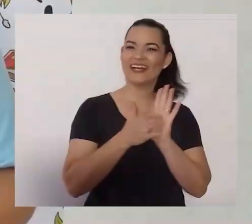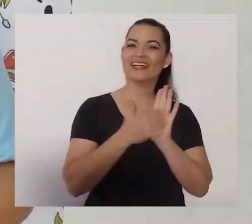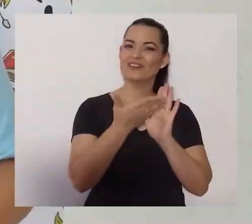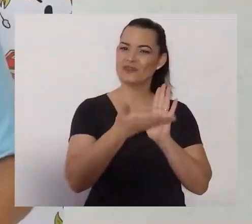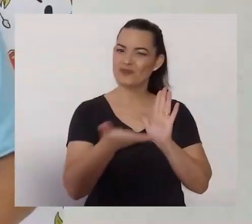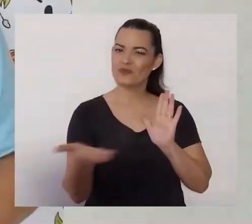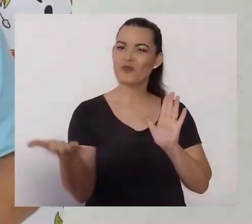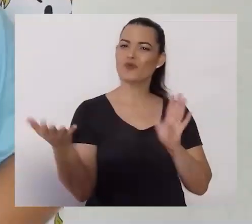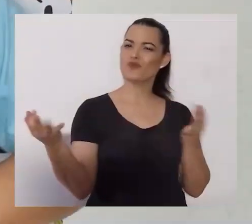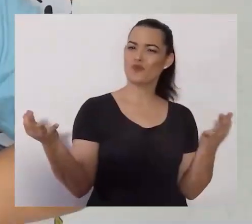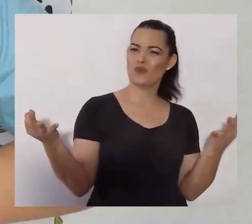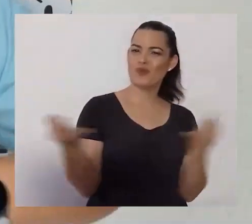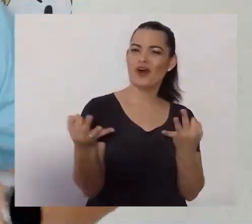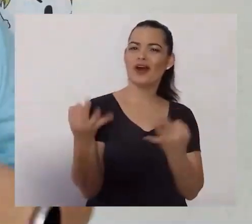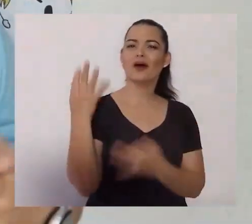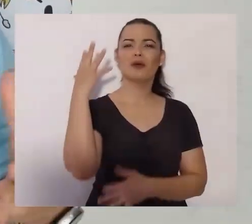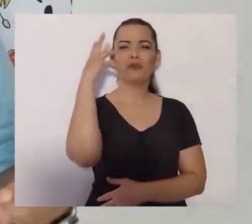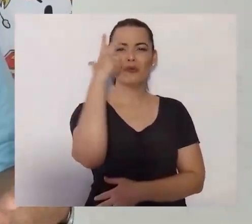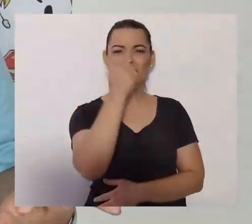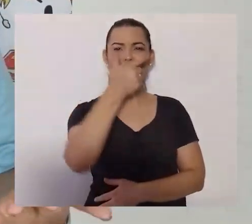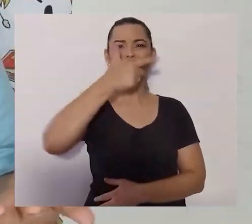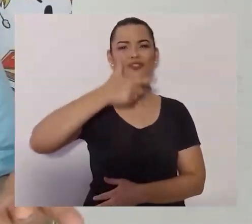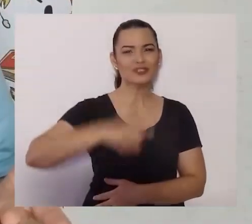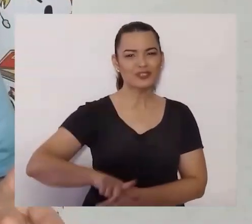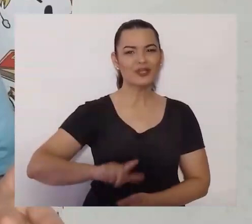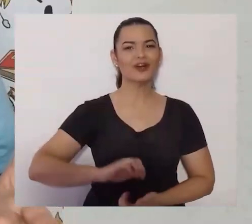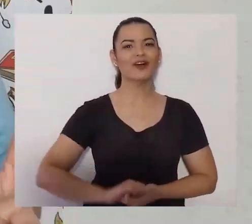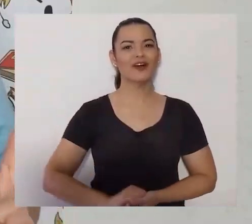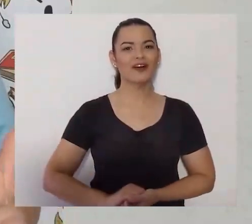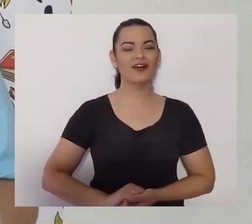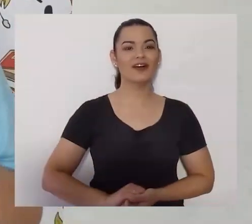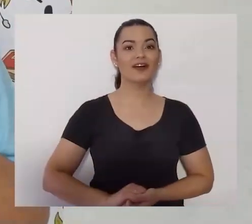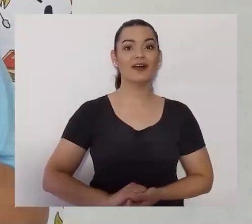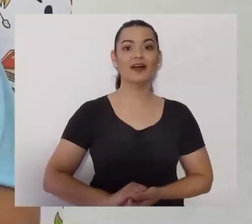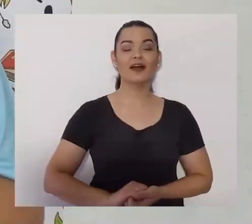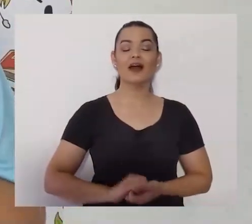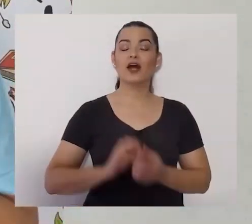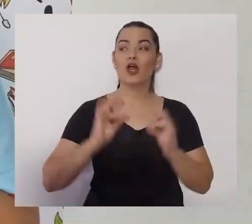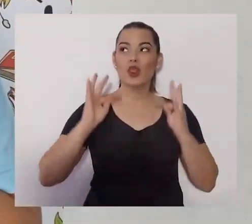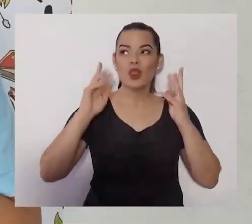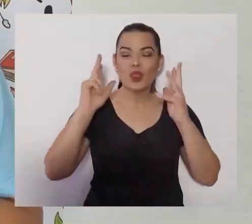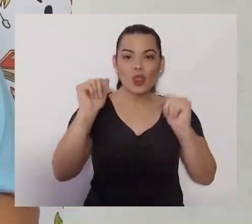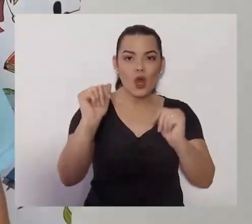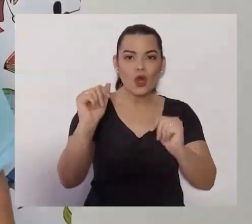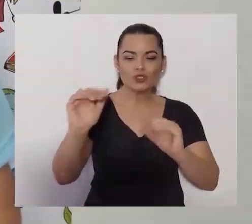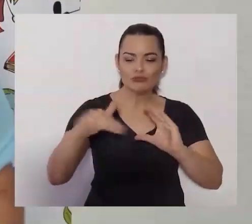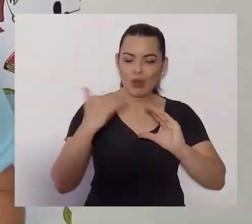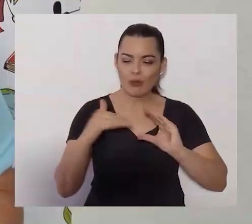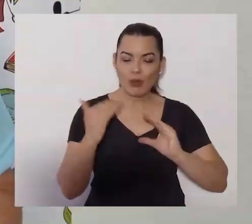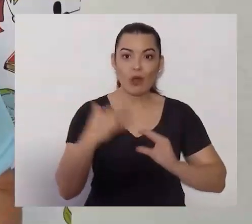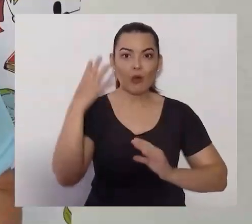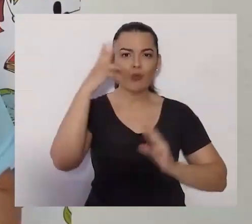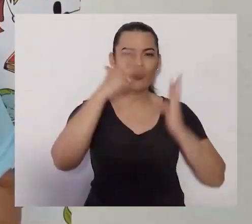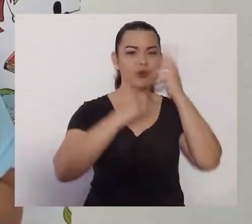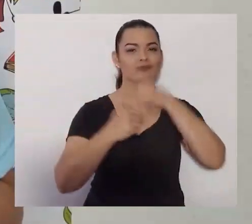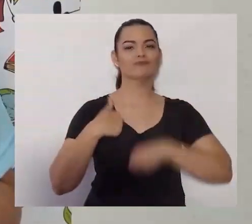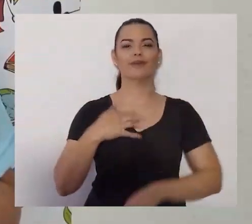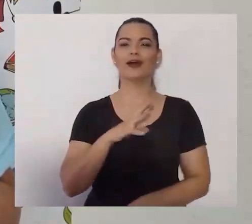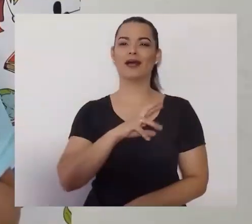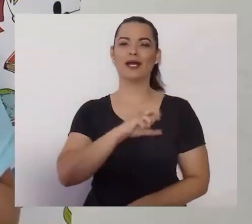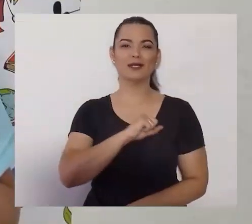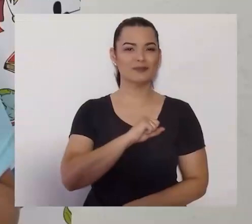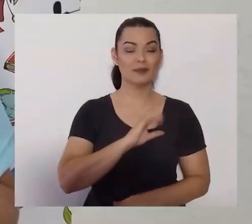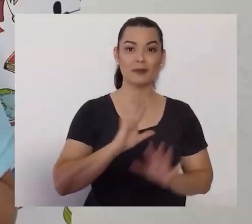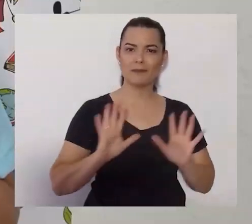Arrasaram mais uma vez, como os compartilhamentos ficaram lindos. Eu amei. Agora, se